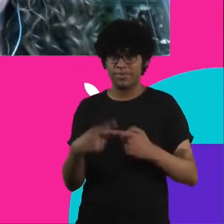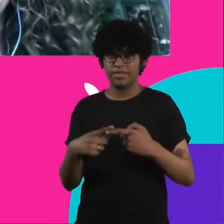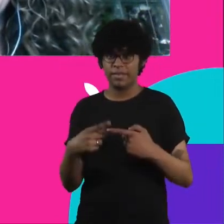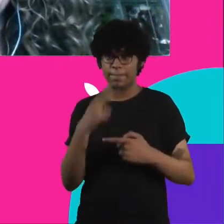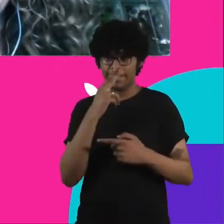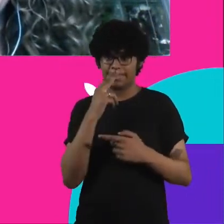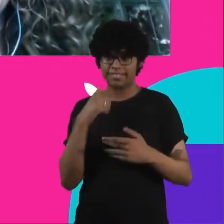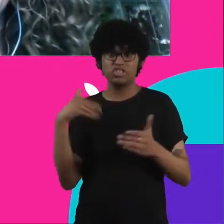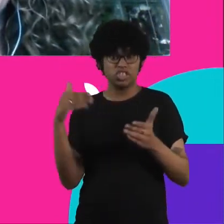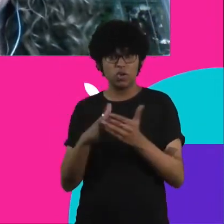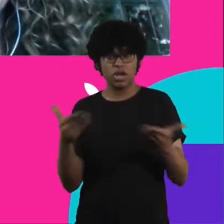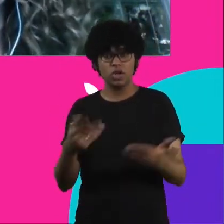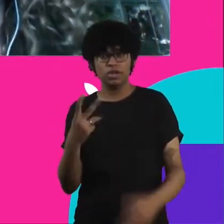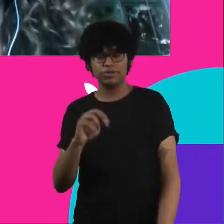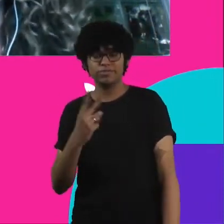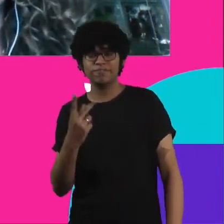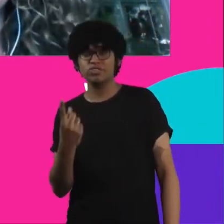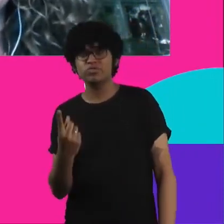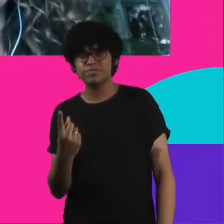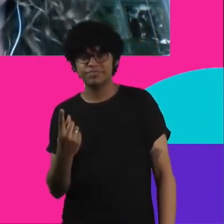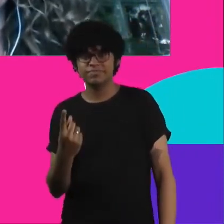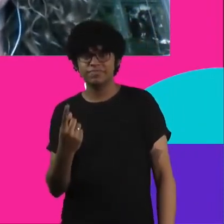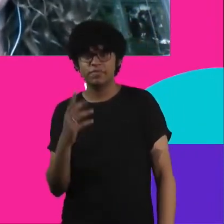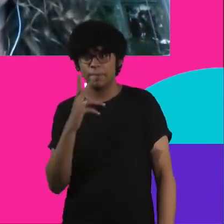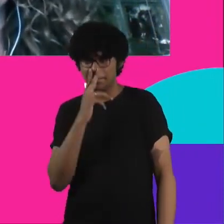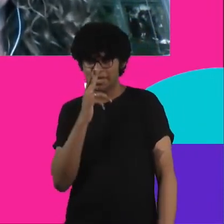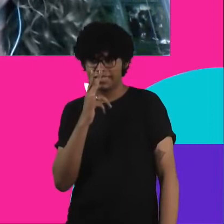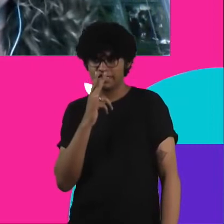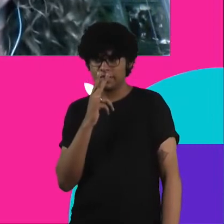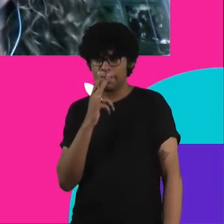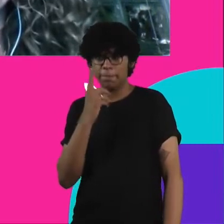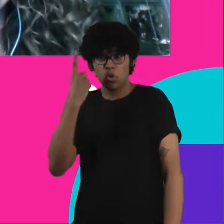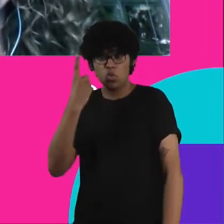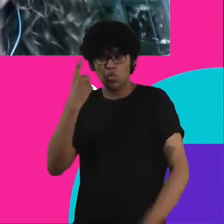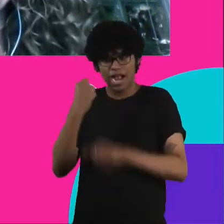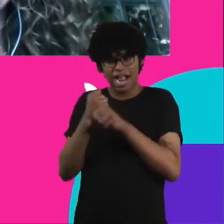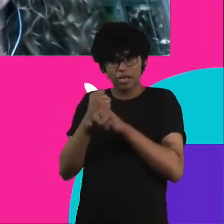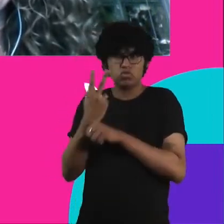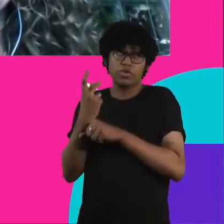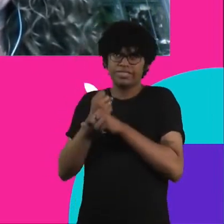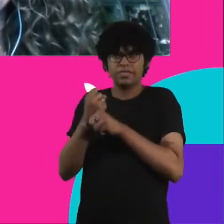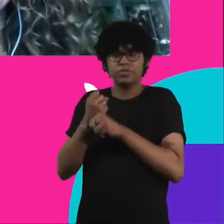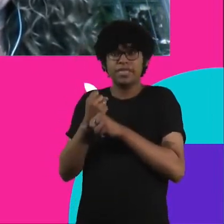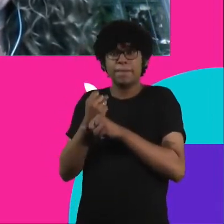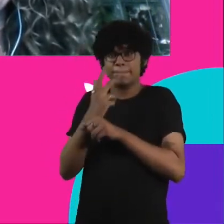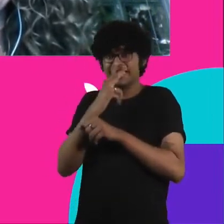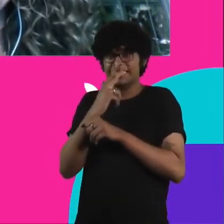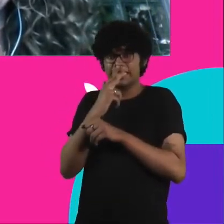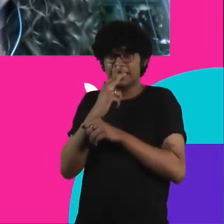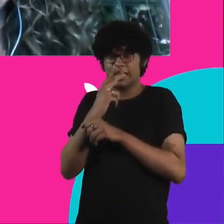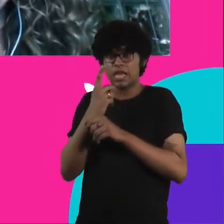nisso em 2021. Então, a gente está há 5 anos, a gente gerou em 1 ano, em 2 anos, 6 anos